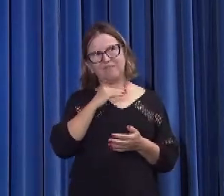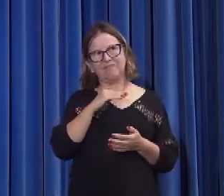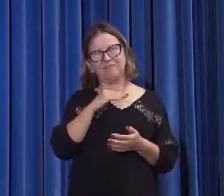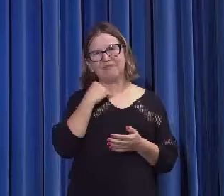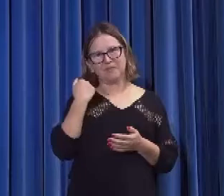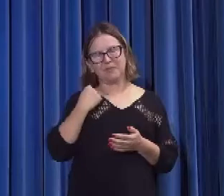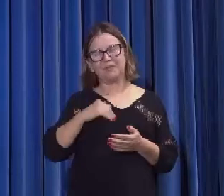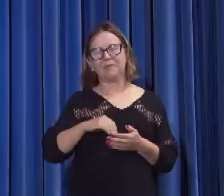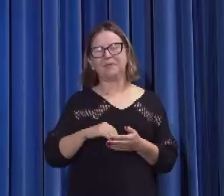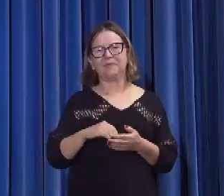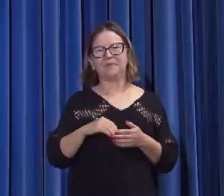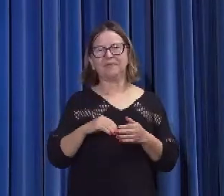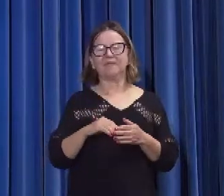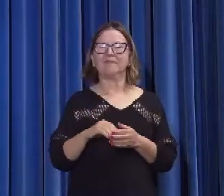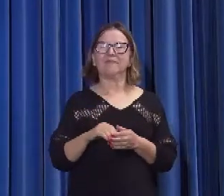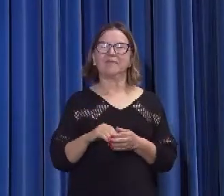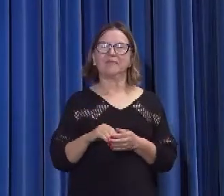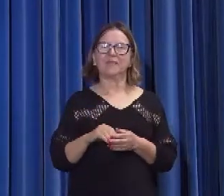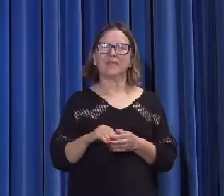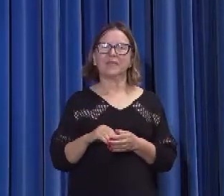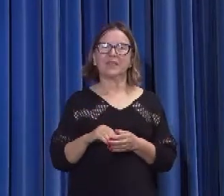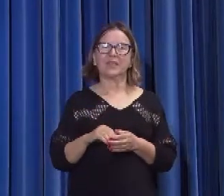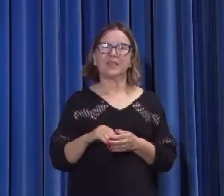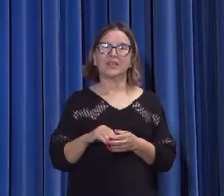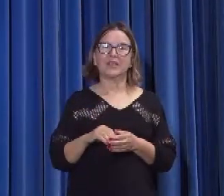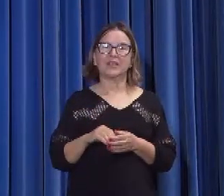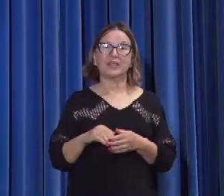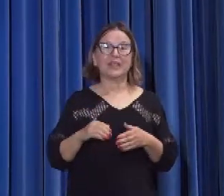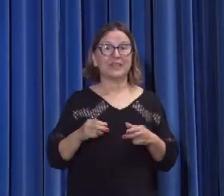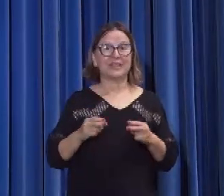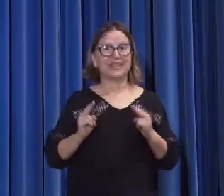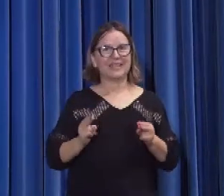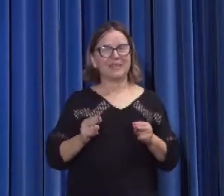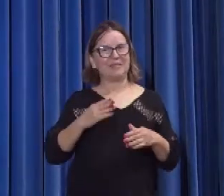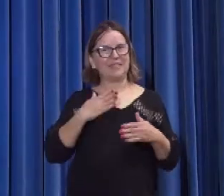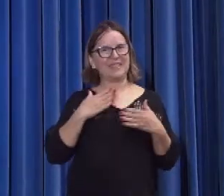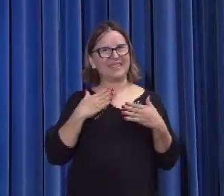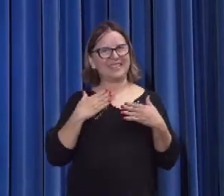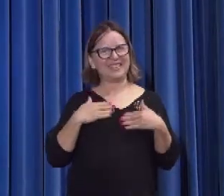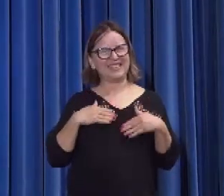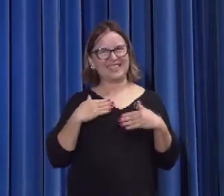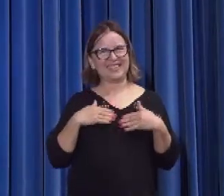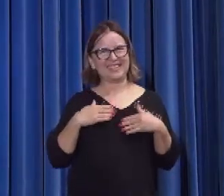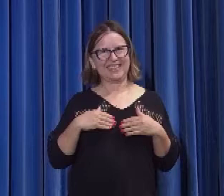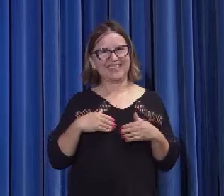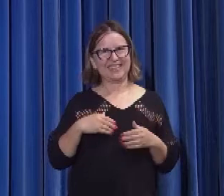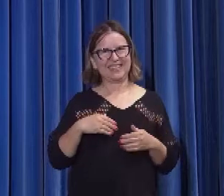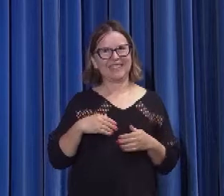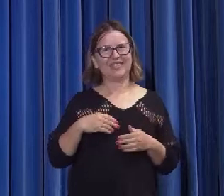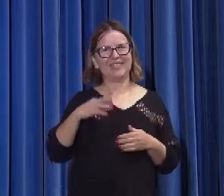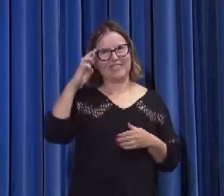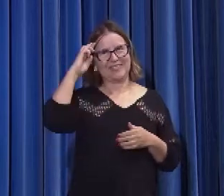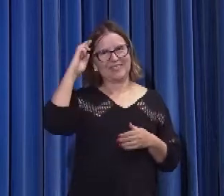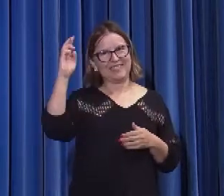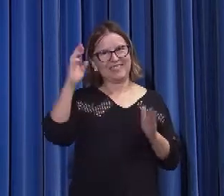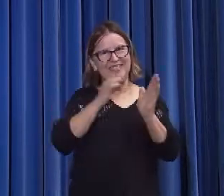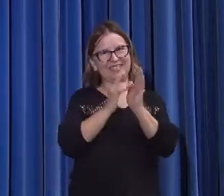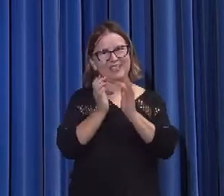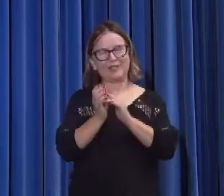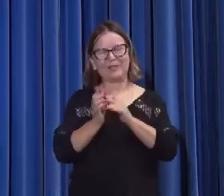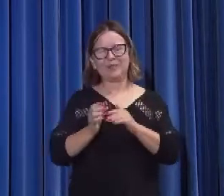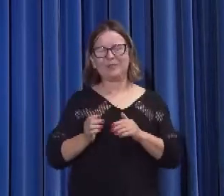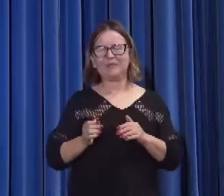período, sempre descansando na suficiência do Senhor Jesus Cristo. Vamos orar. Nosso